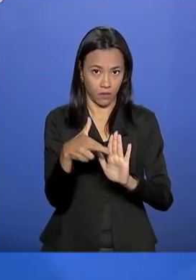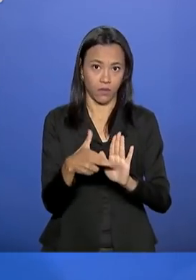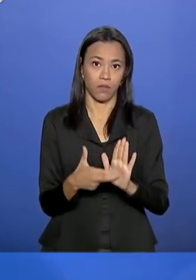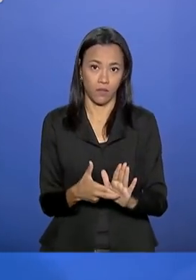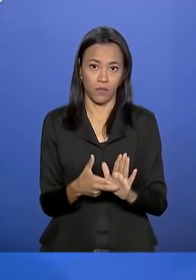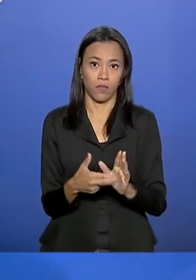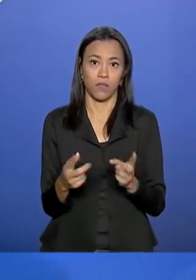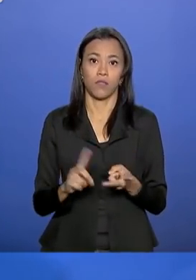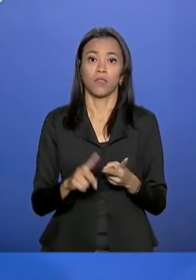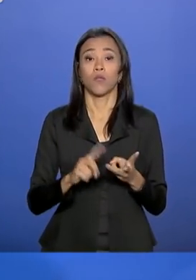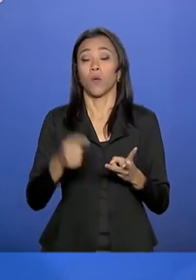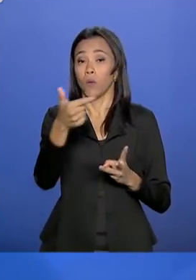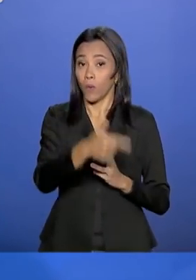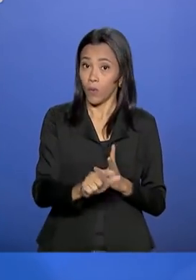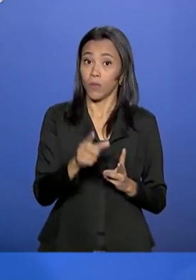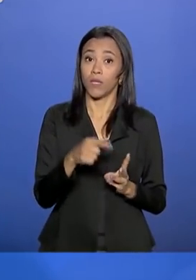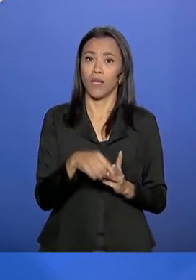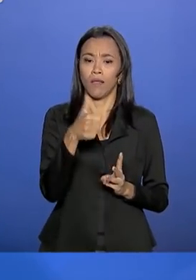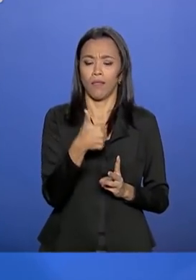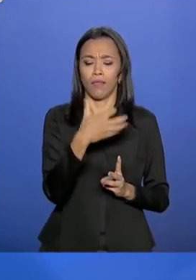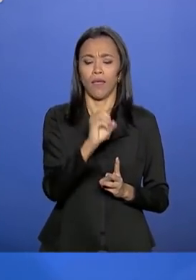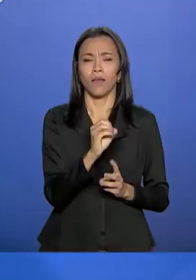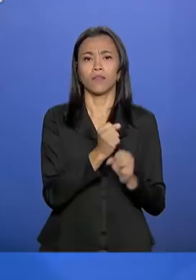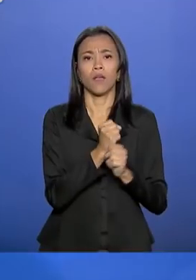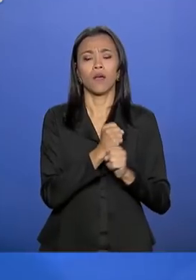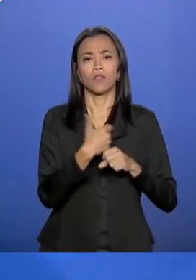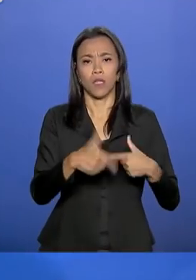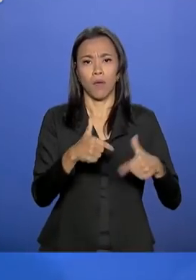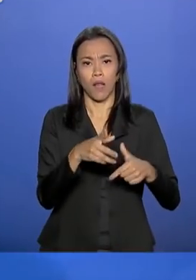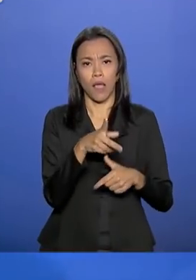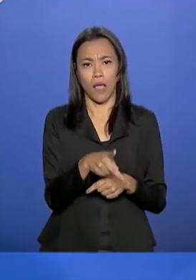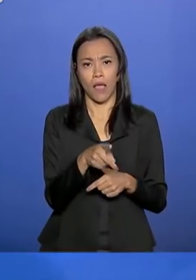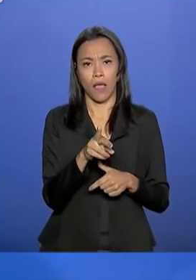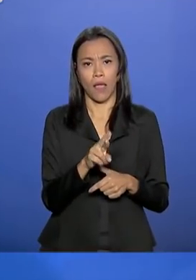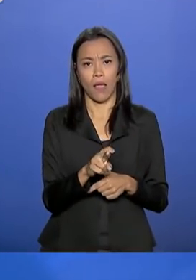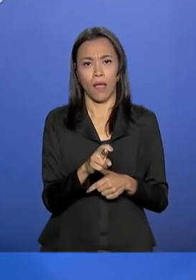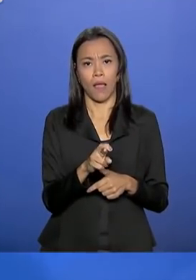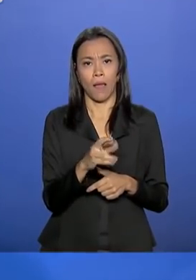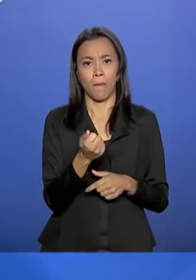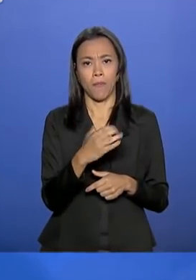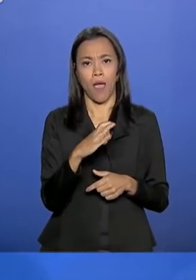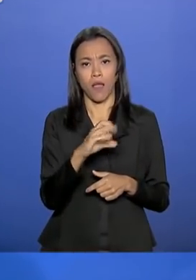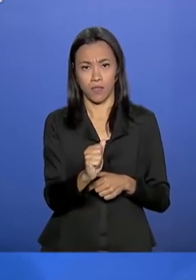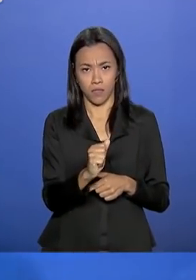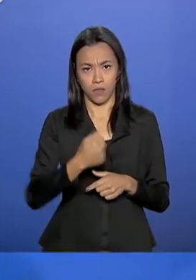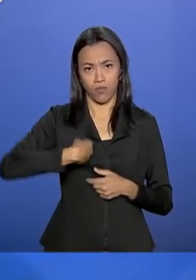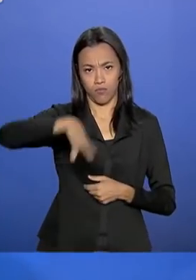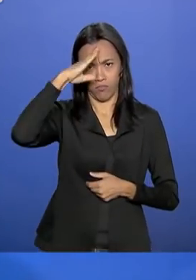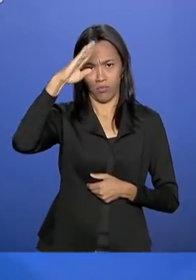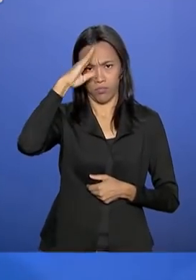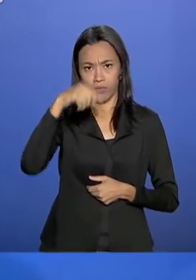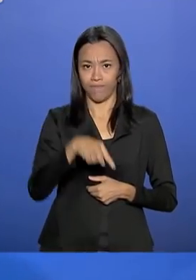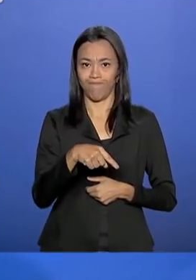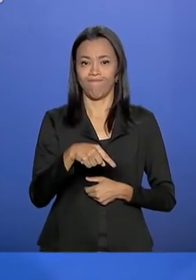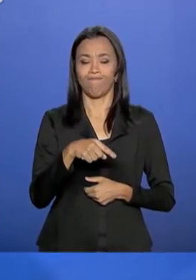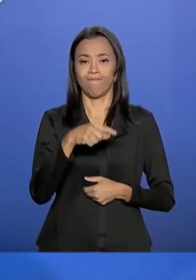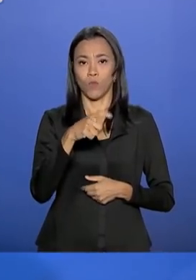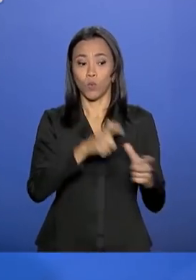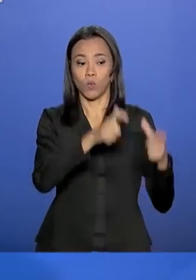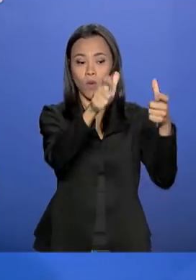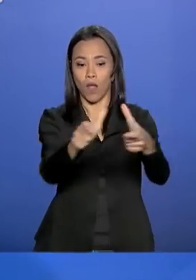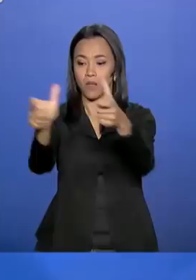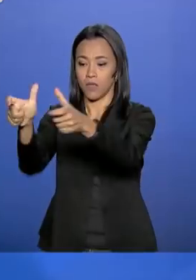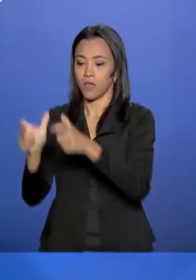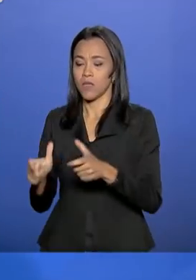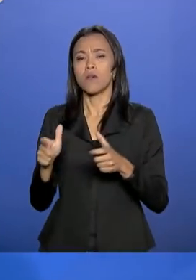plaza das forças armadas com dez anos de serviço ou mais suas praças estabilizados passam a ter o direito ao